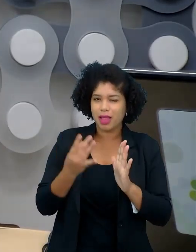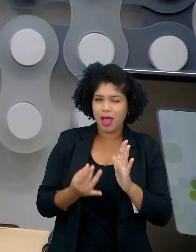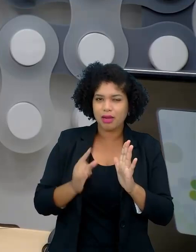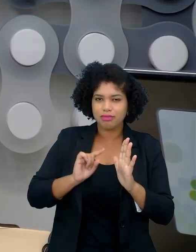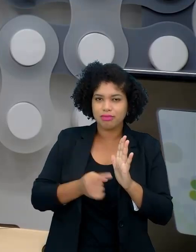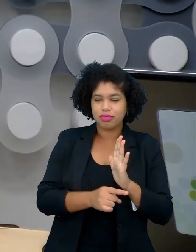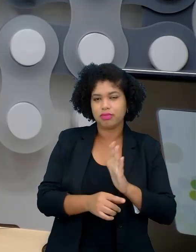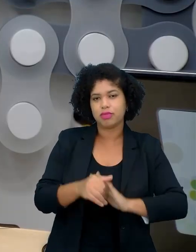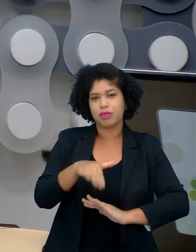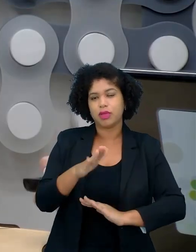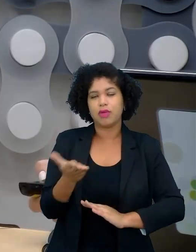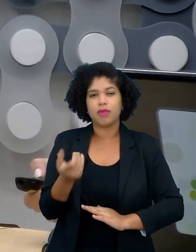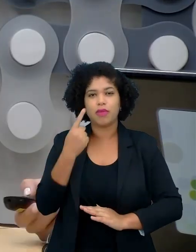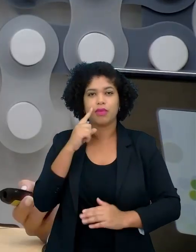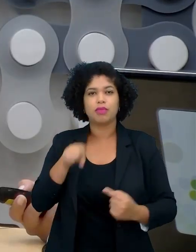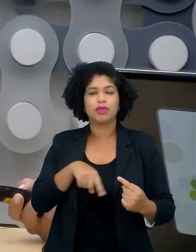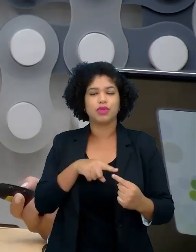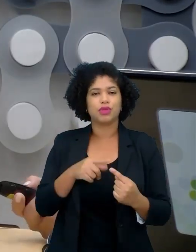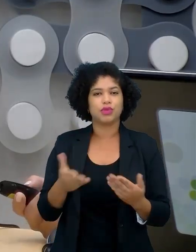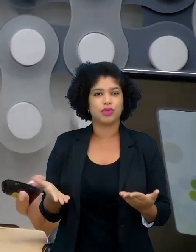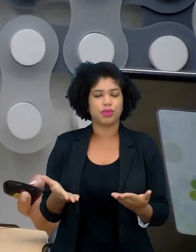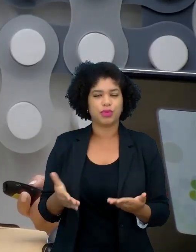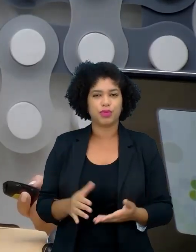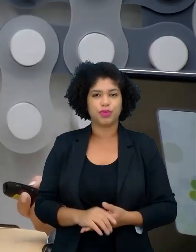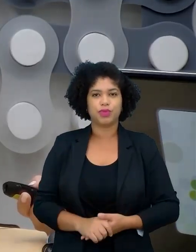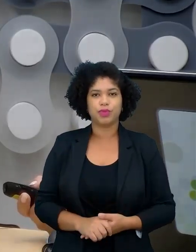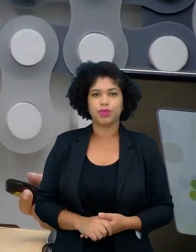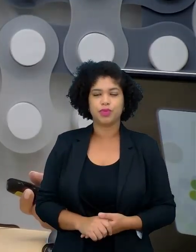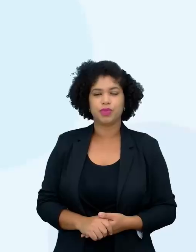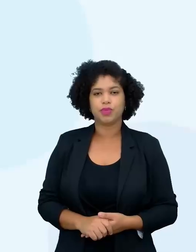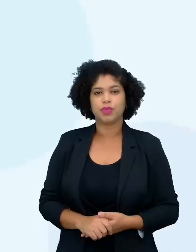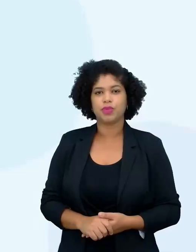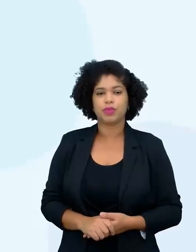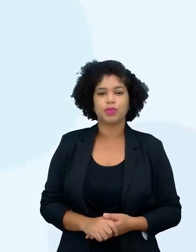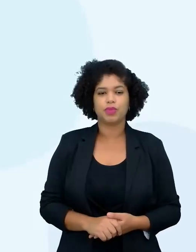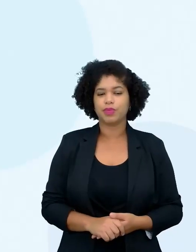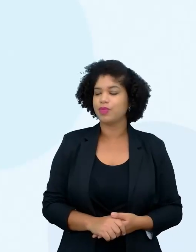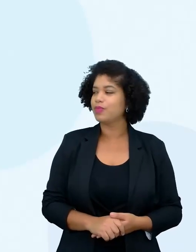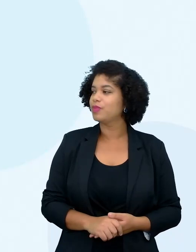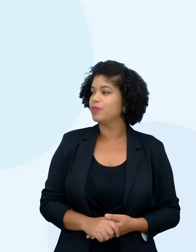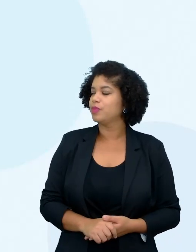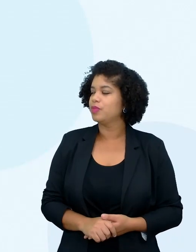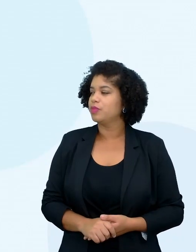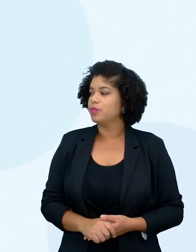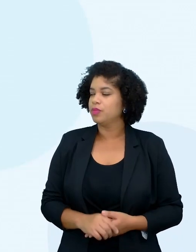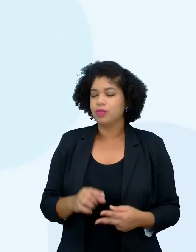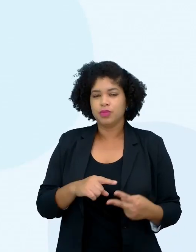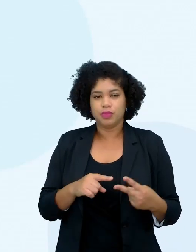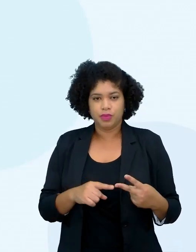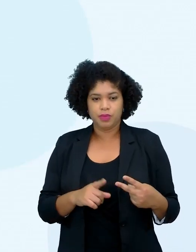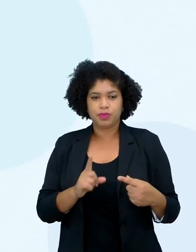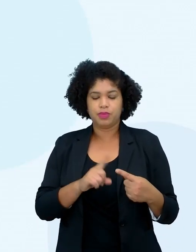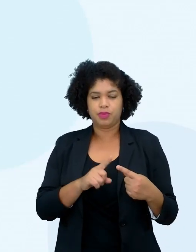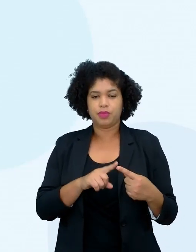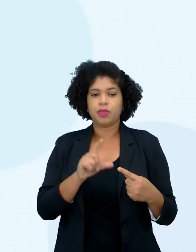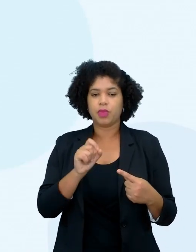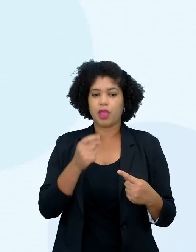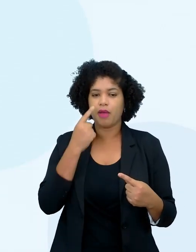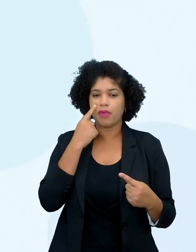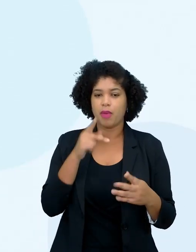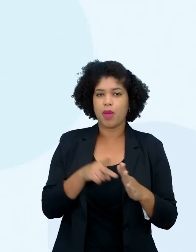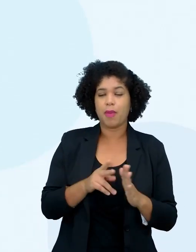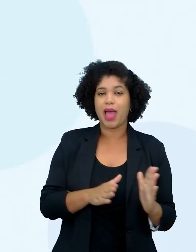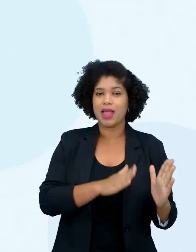vamos aí aos objetivos, professora Gisele. Então, os nossos objetivos hoje aqui é destacar a aplicação da etapa